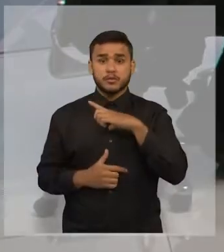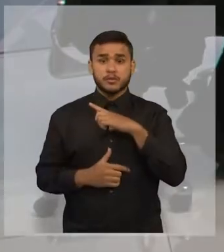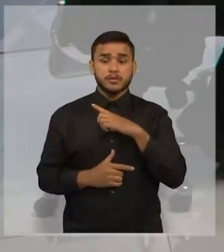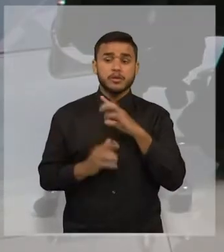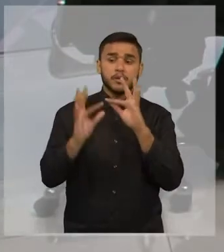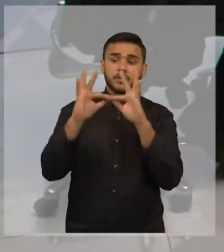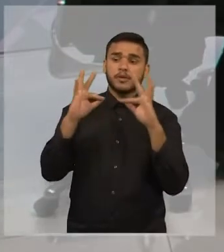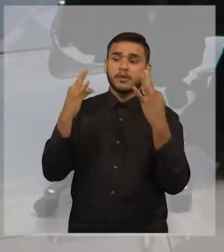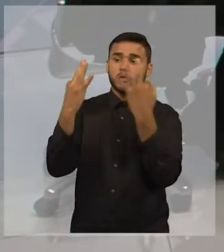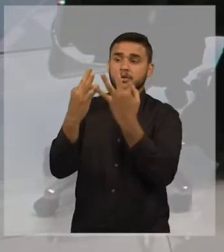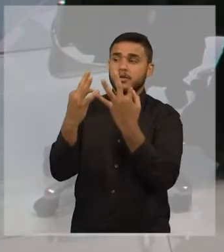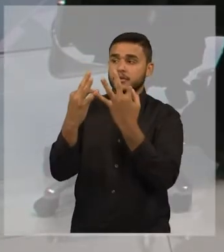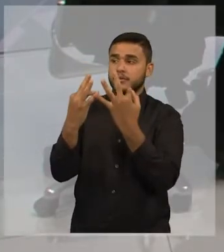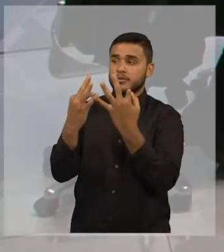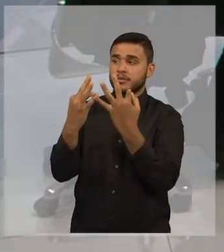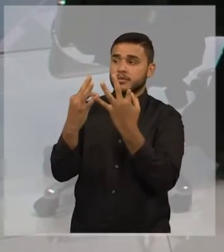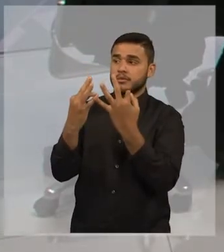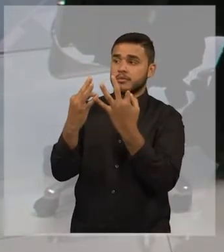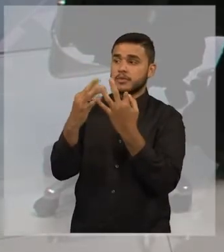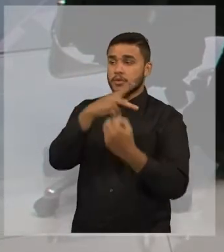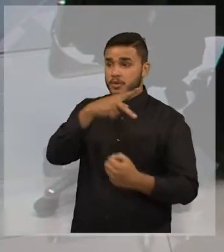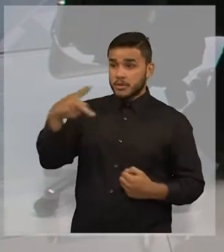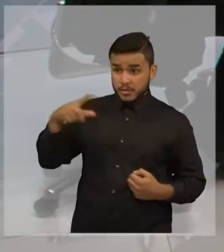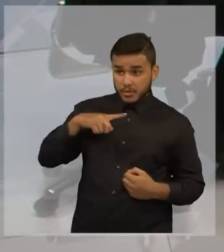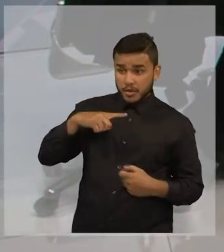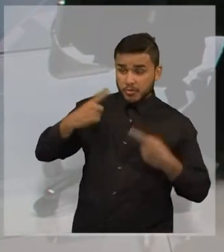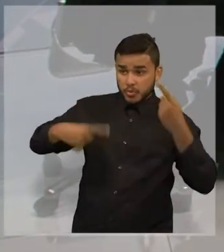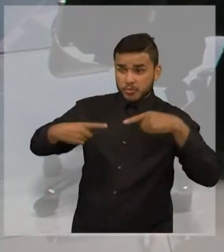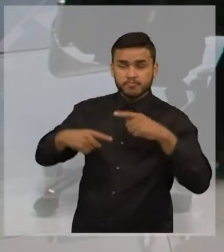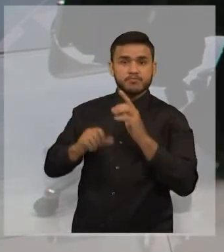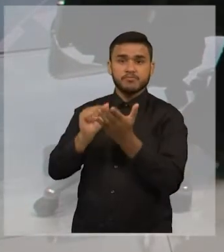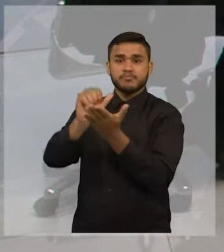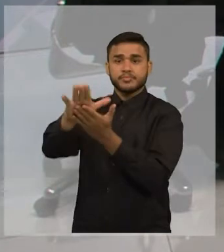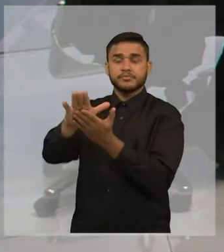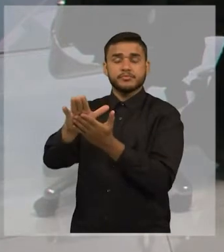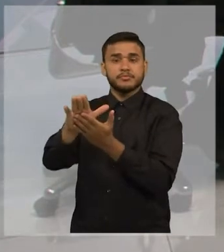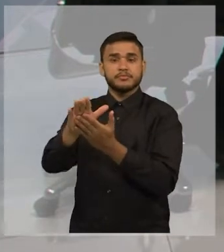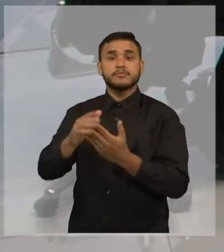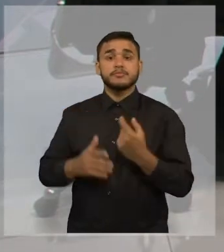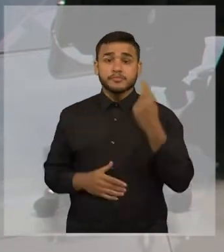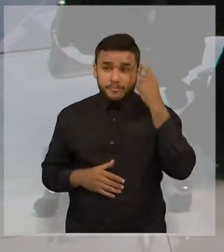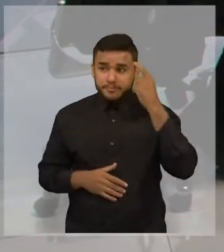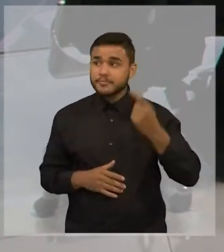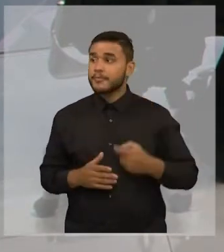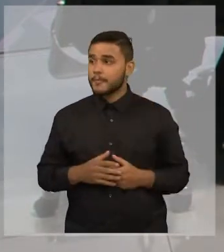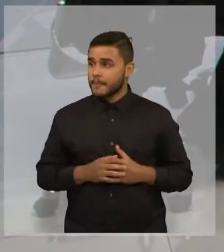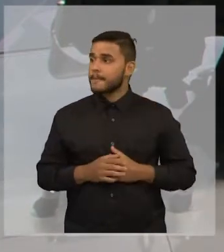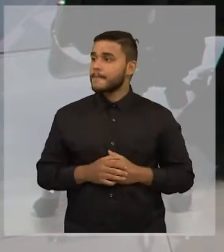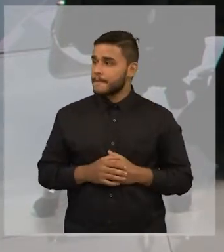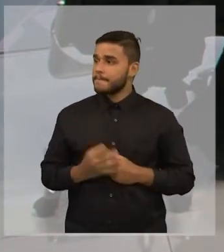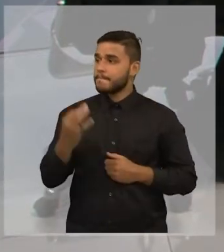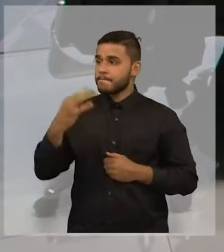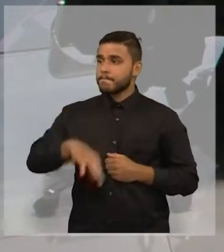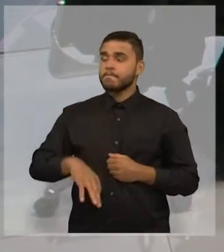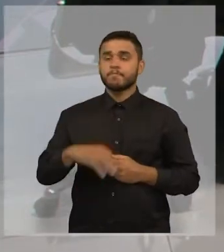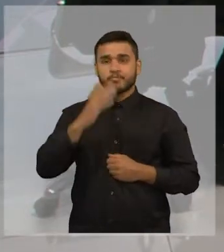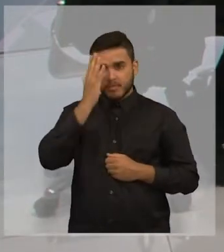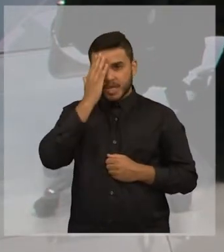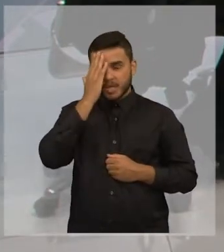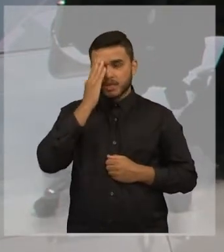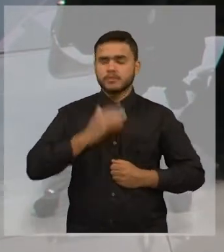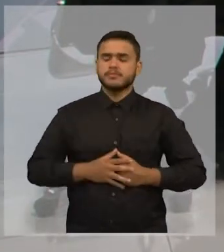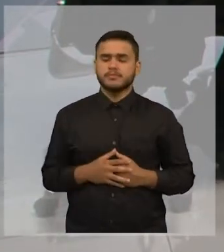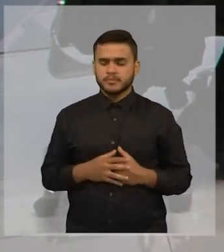coisa que o eleitor vai dizer, tem filho na política? Tem, apatira. Agora eu vou considerar... Você propôs exatamente isso, a